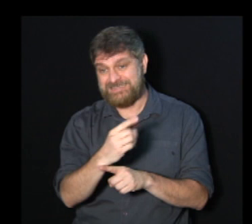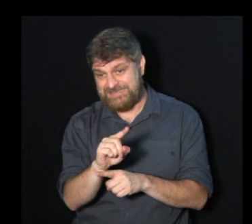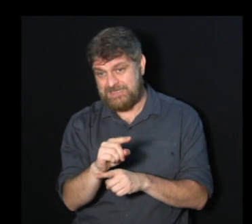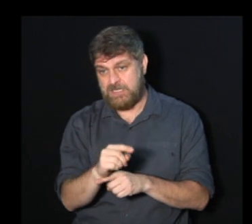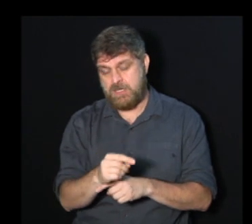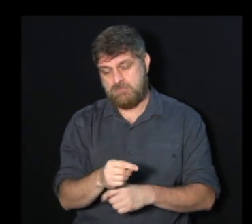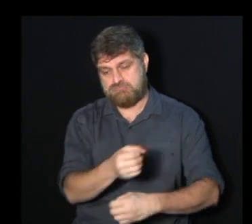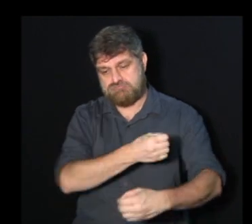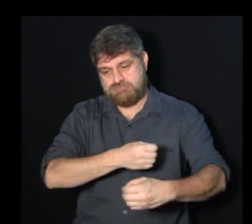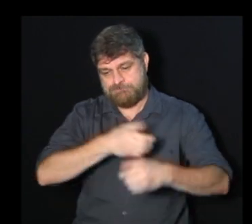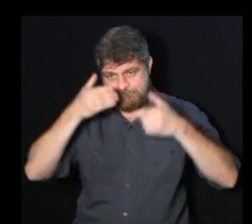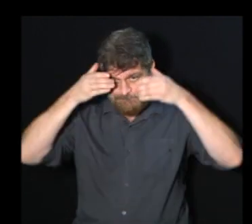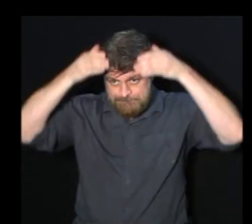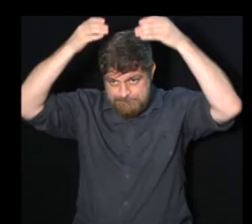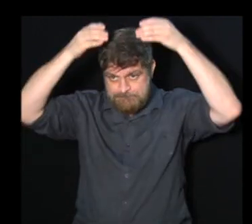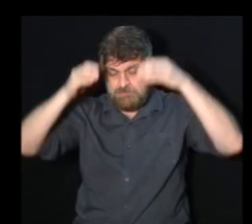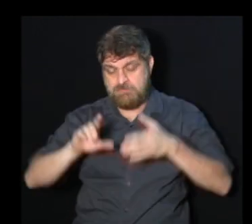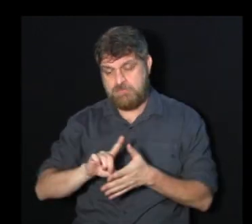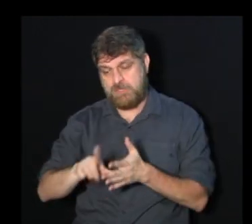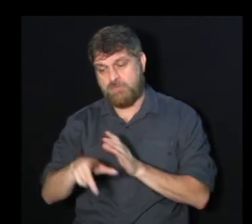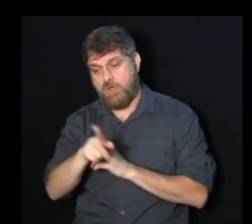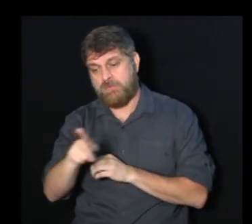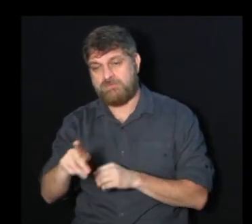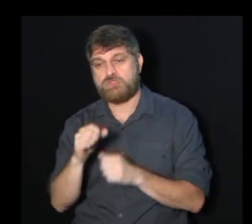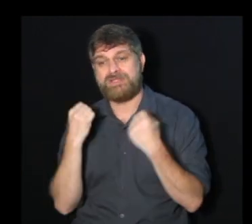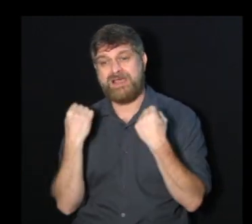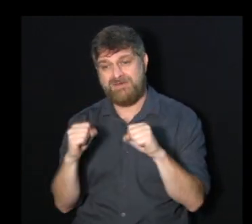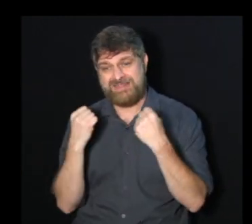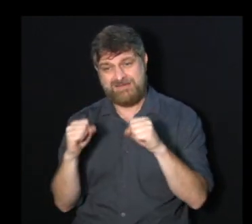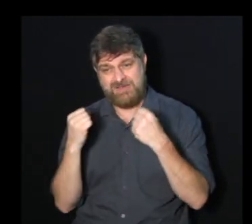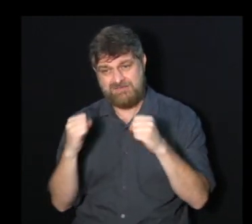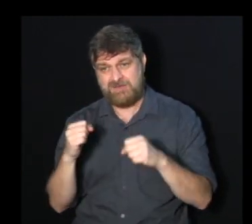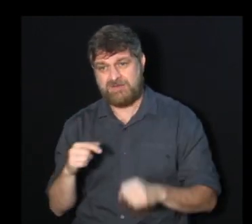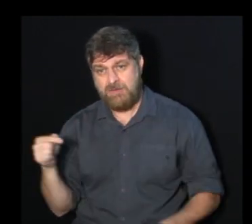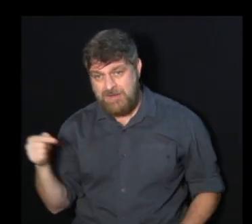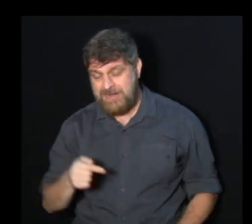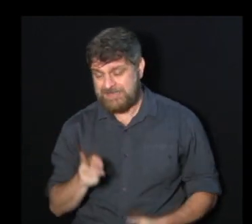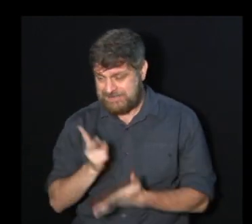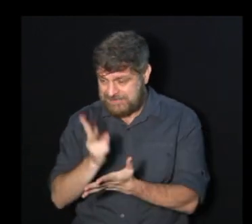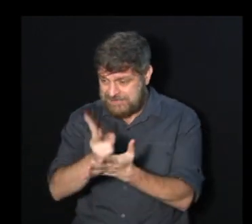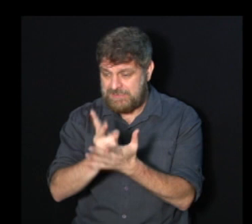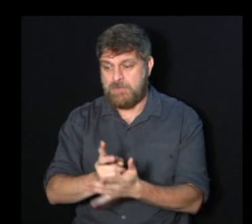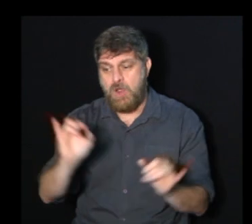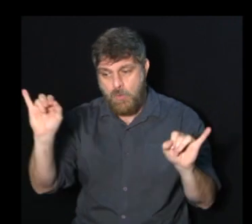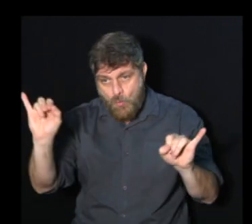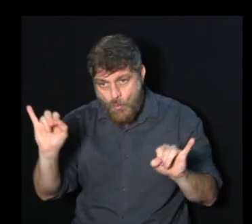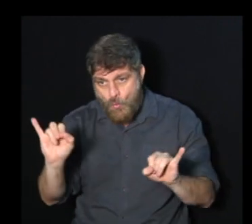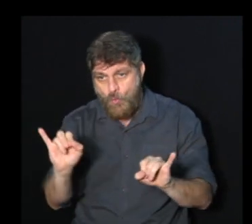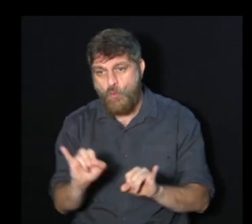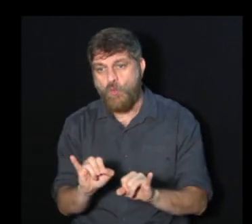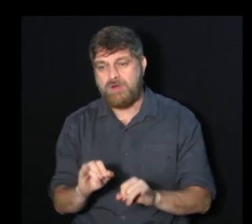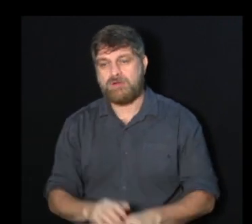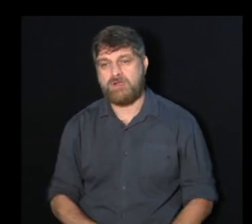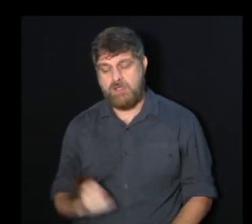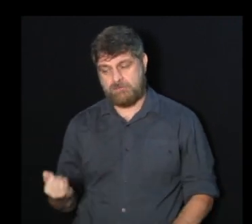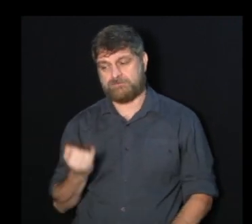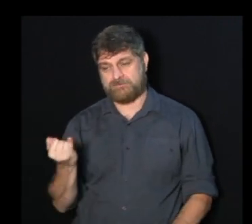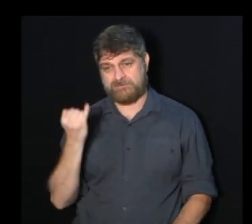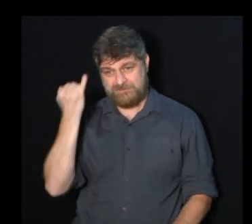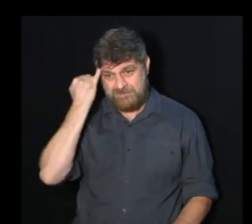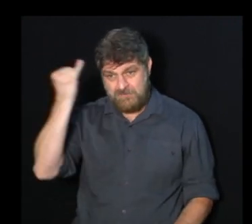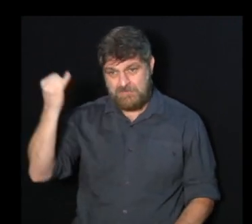educador físico, até depois de ter liberado da fisioterapia, para ele dar continuidade no tratamento. Tá? Então, assim, a ideia é